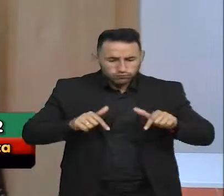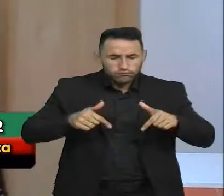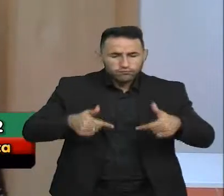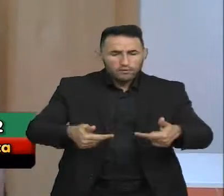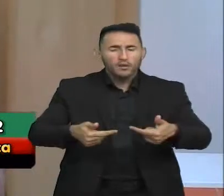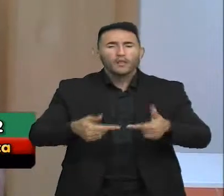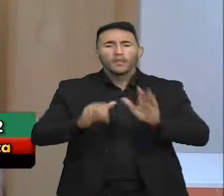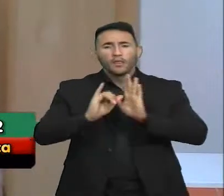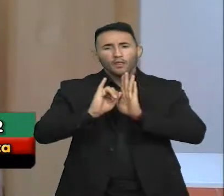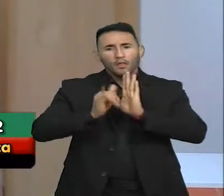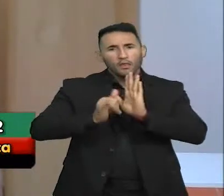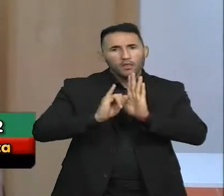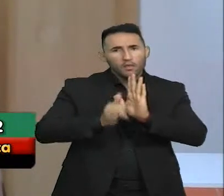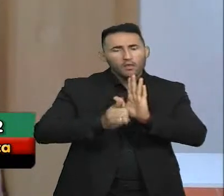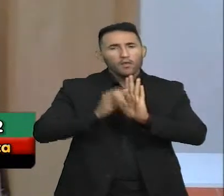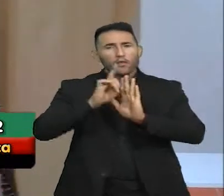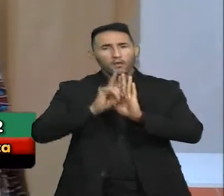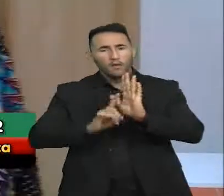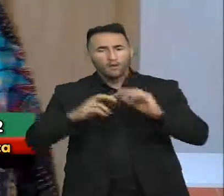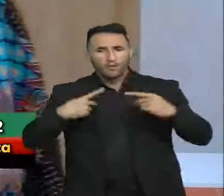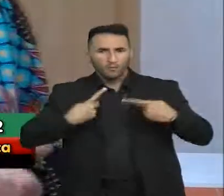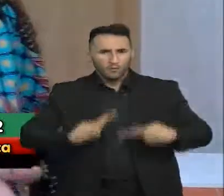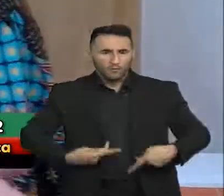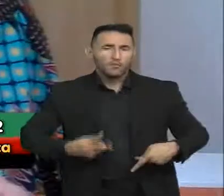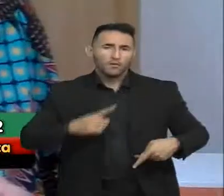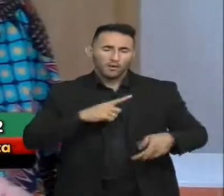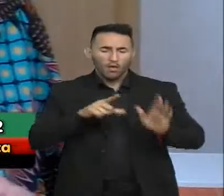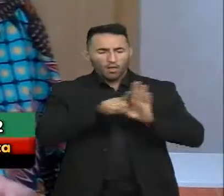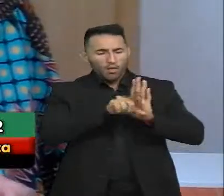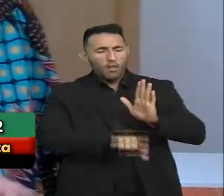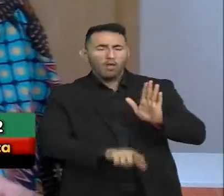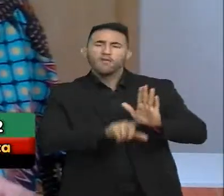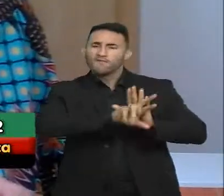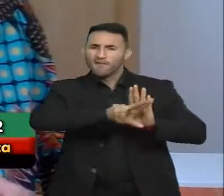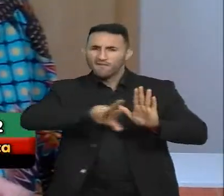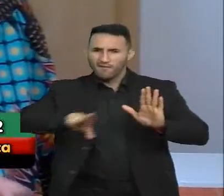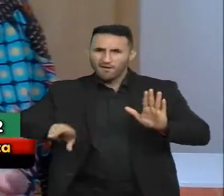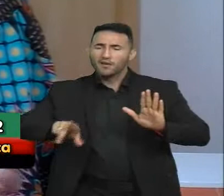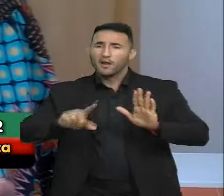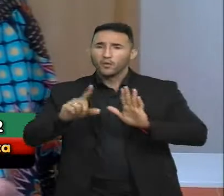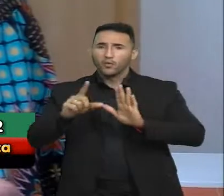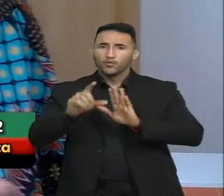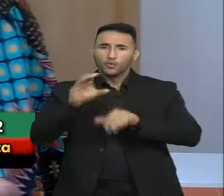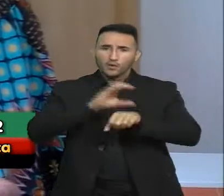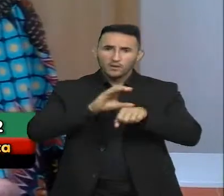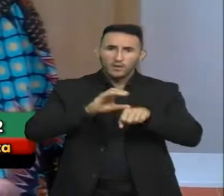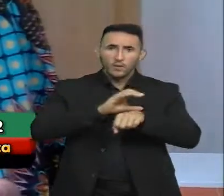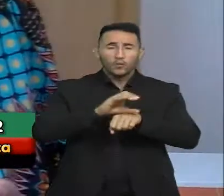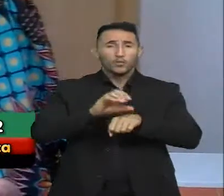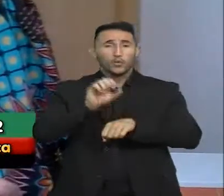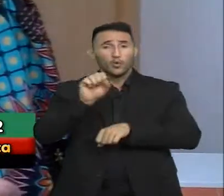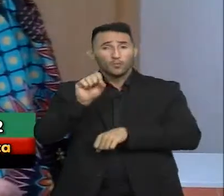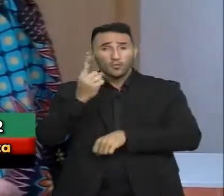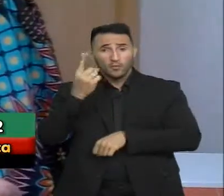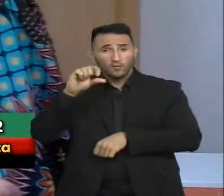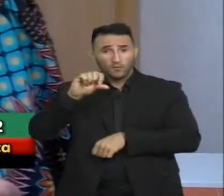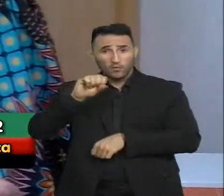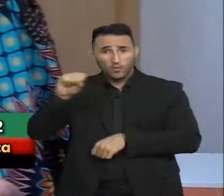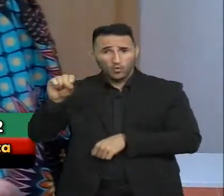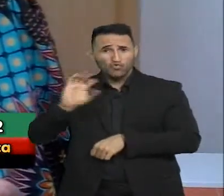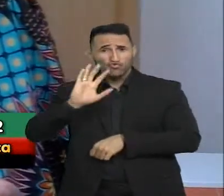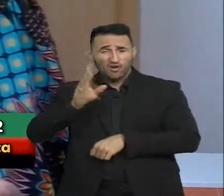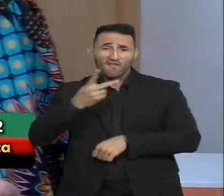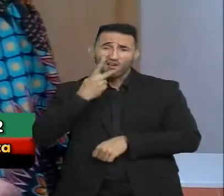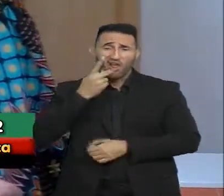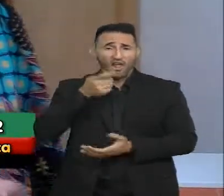temos a melhor legislação, a Constituição de 88, Constituição Cidadã, já vai falar sobre essa